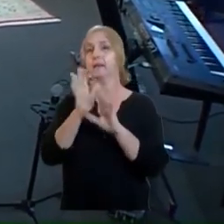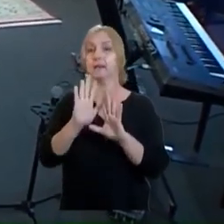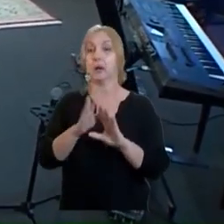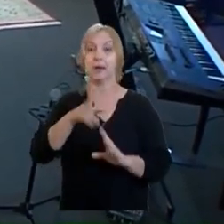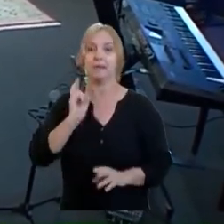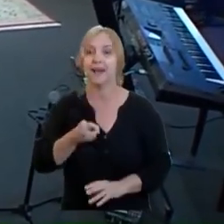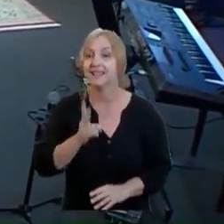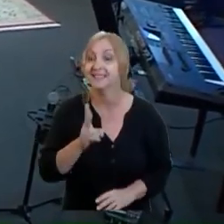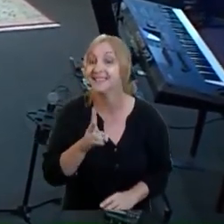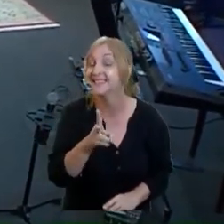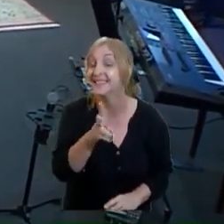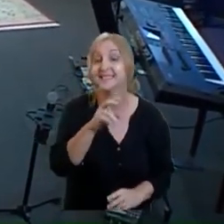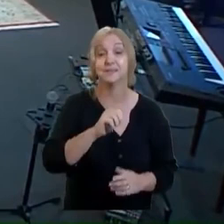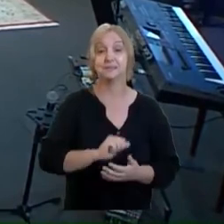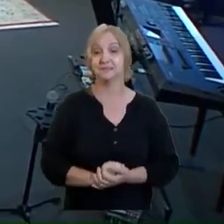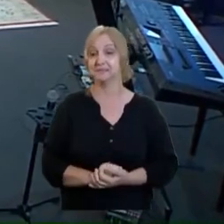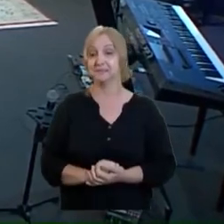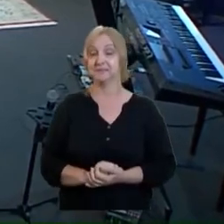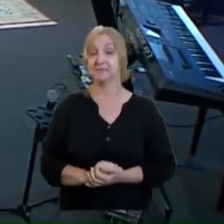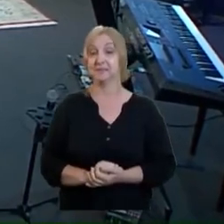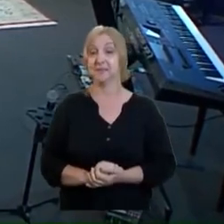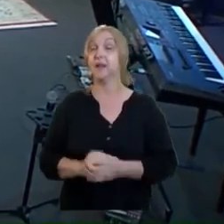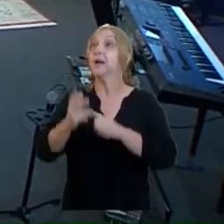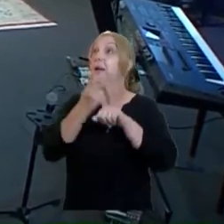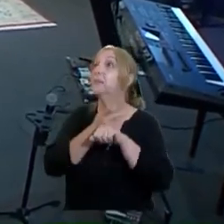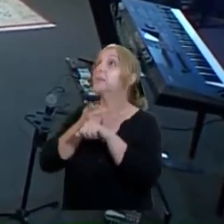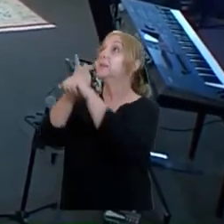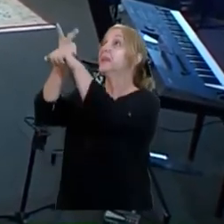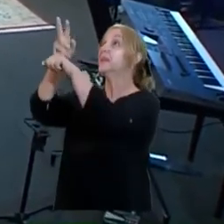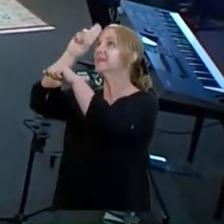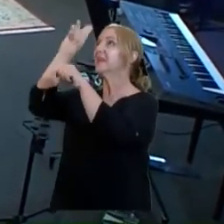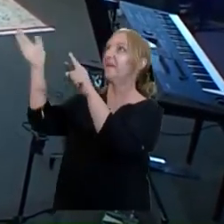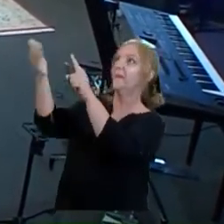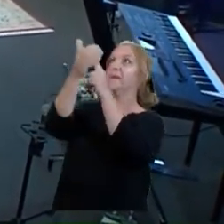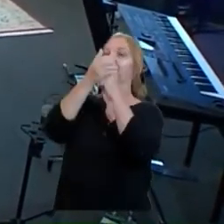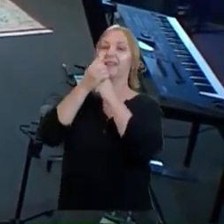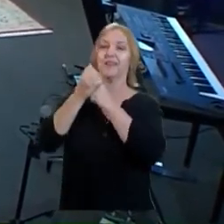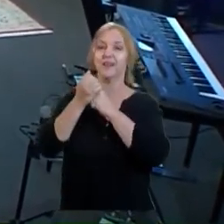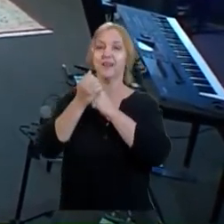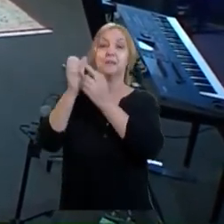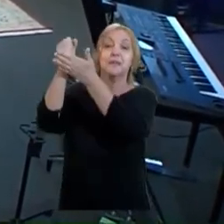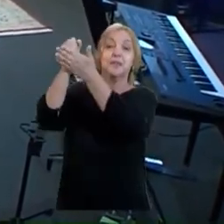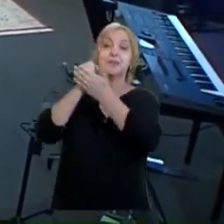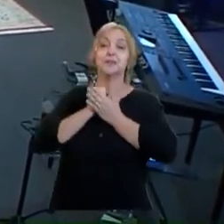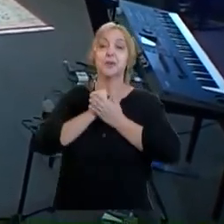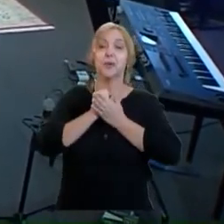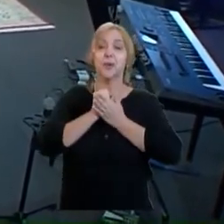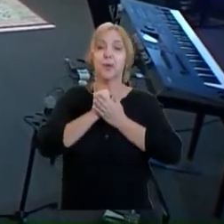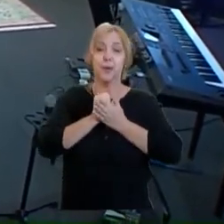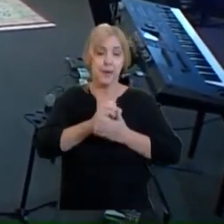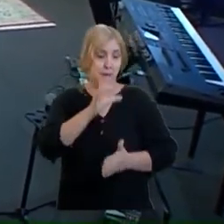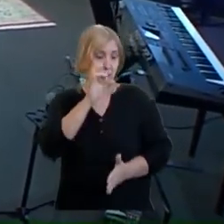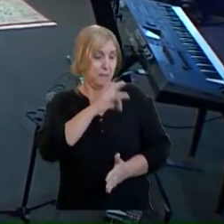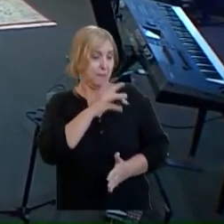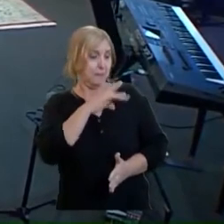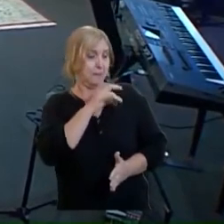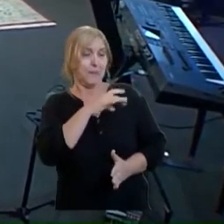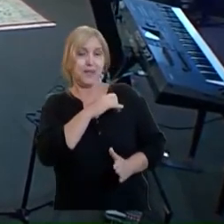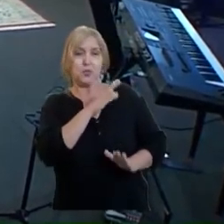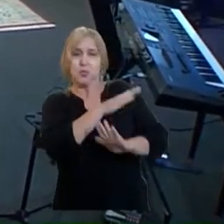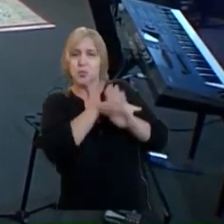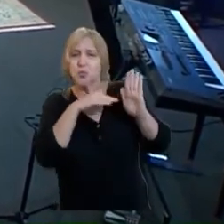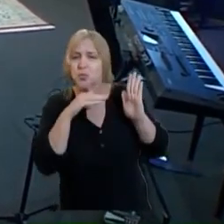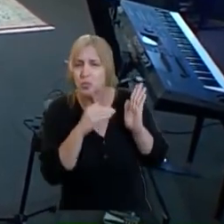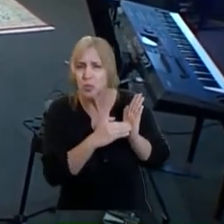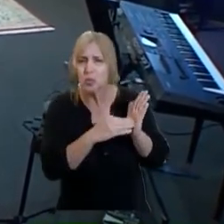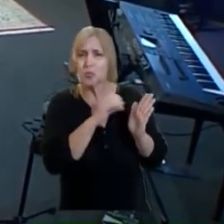é para sempre. Busquei o Senhor e me acolheu. Livrou-me de todos. É